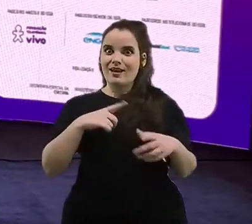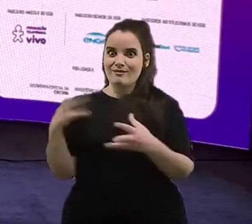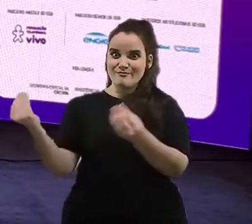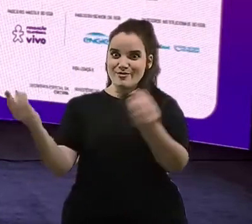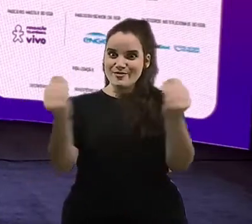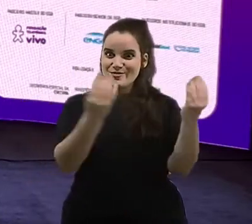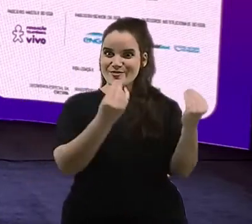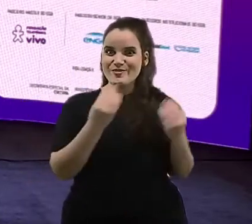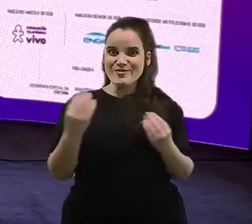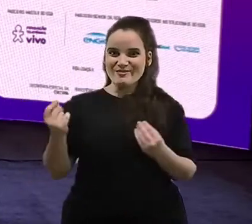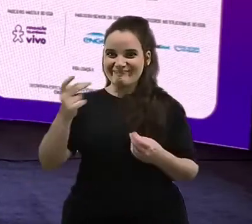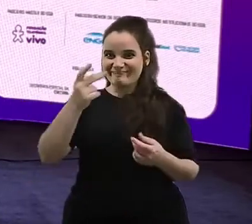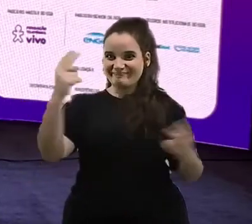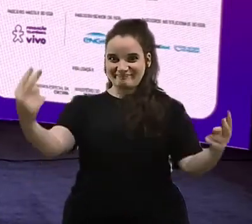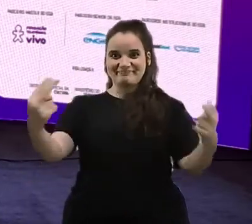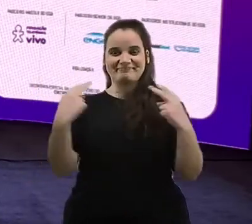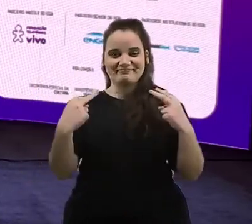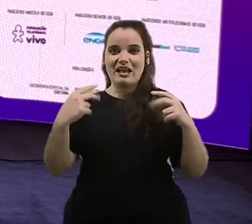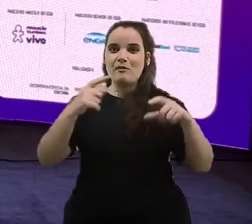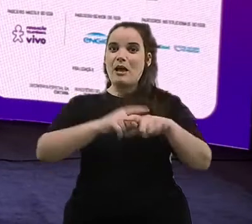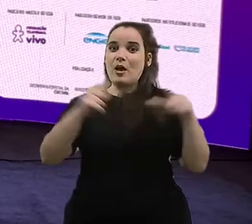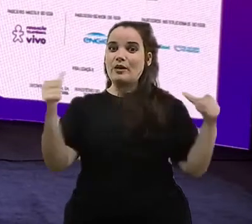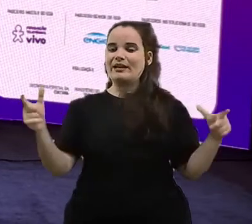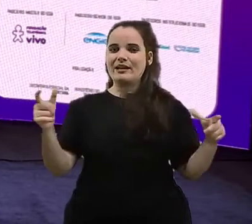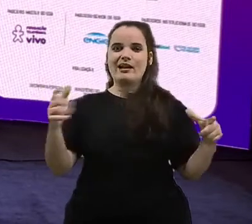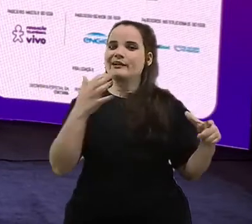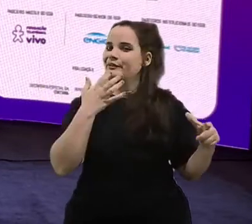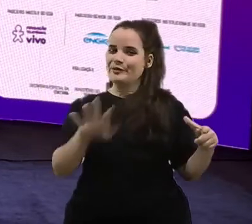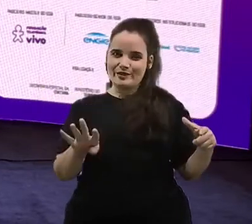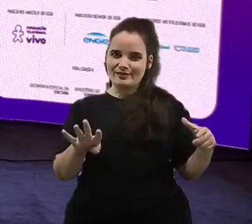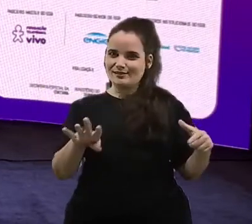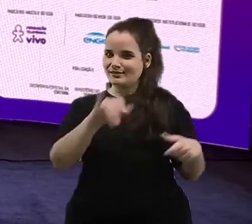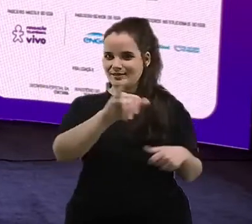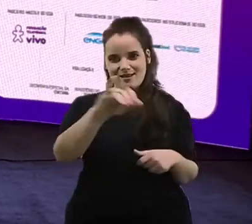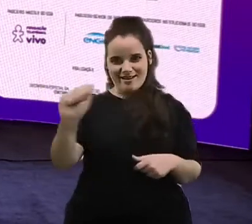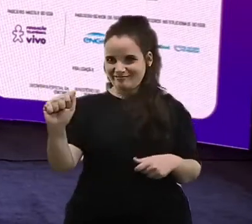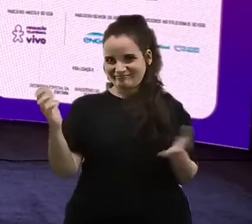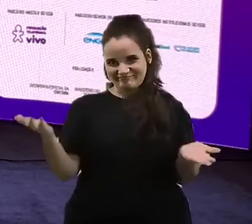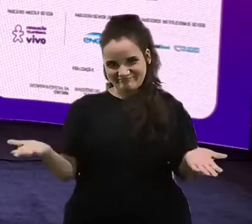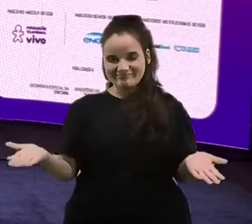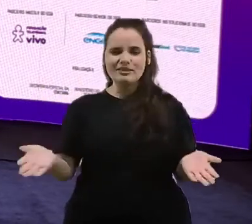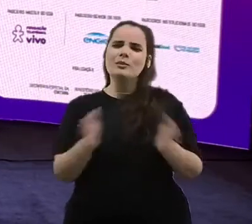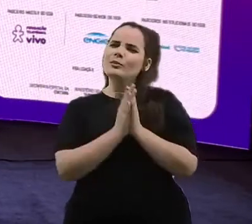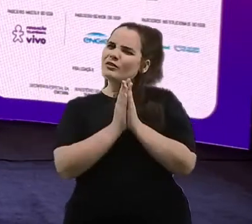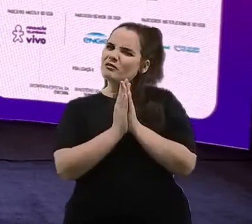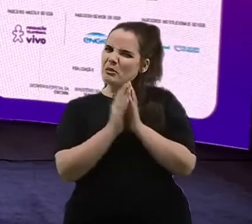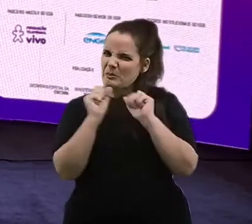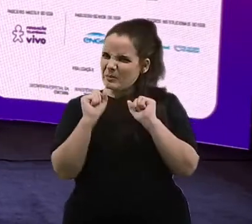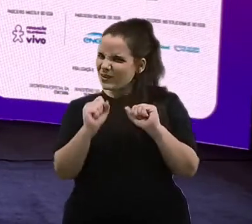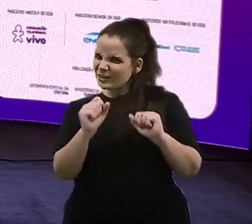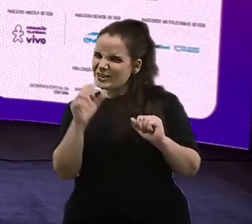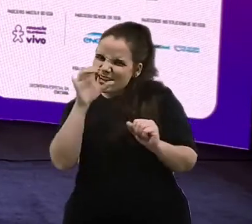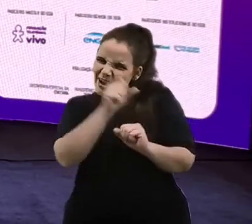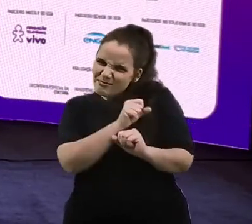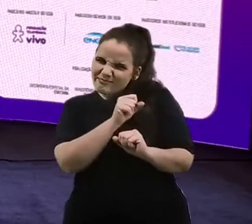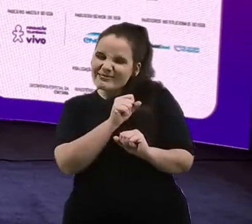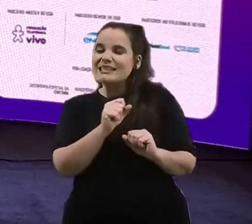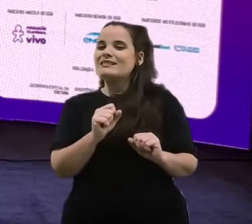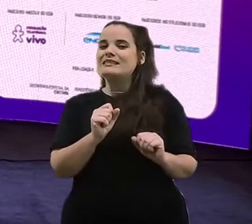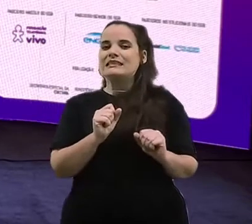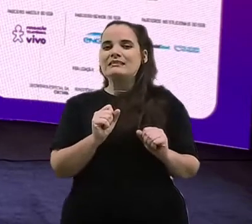conhece sobre inteligência artificial e como funciona, você poderia desvendar um pouquinho para a gente como é que é